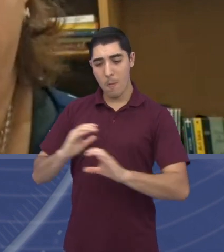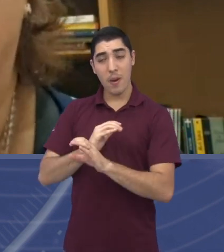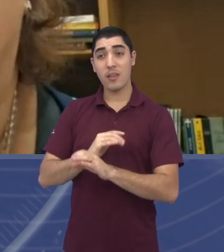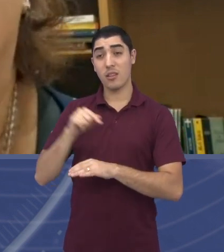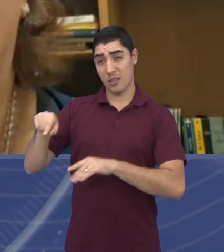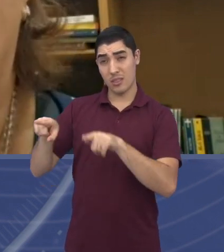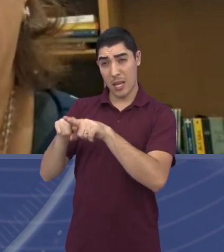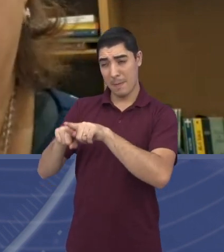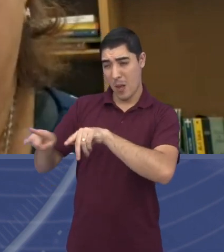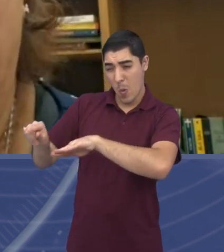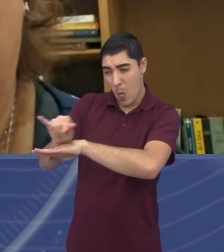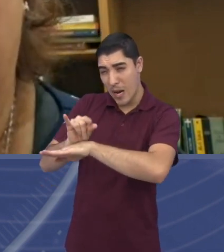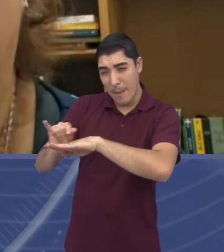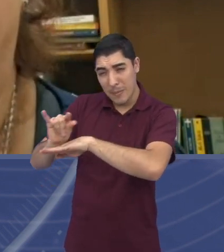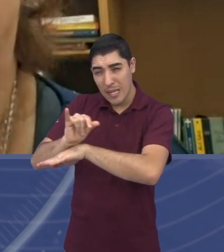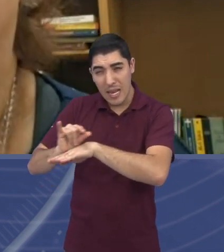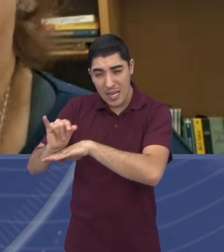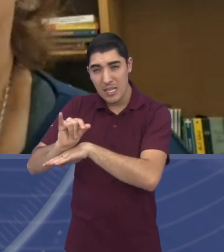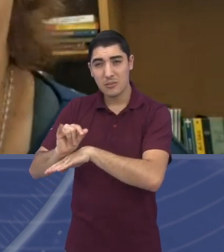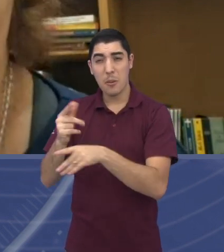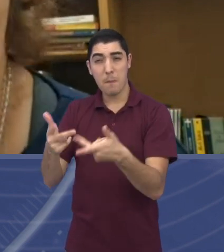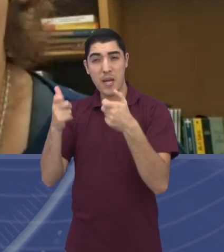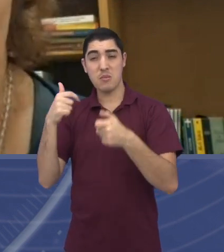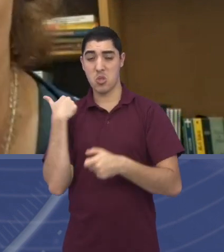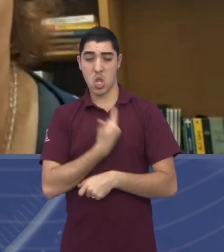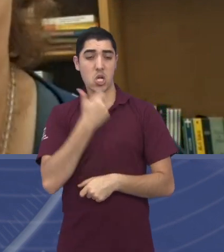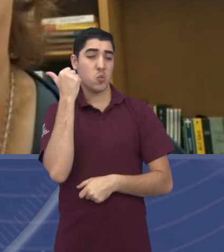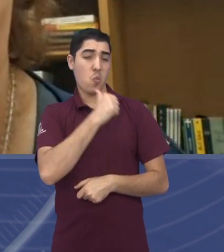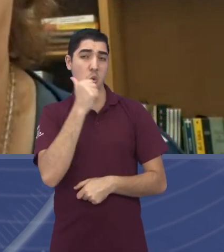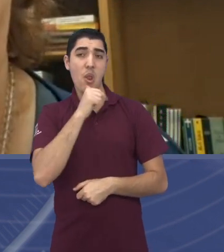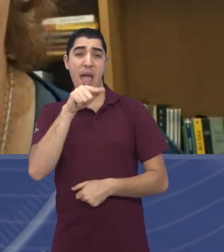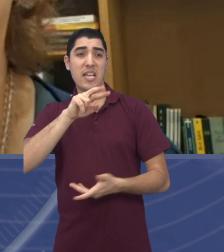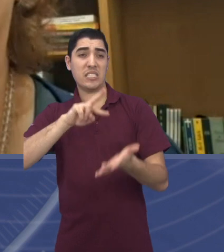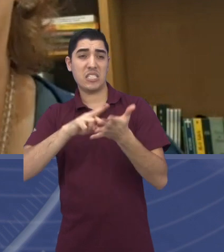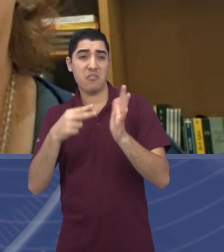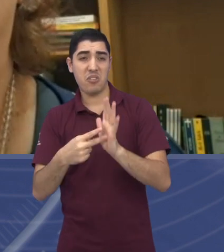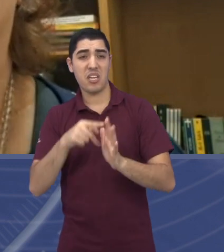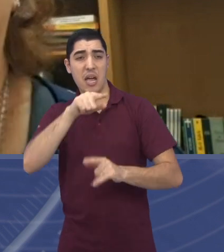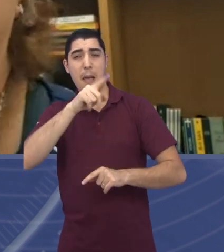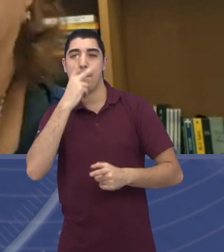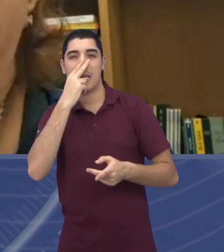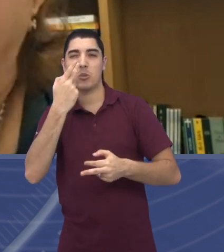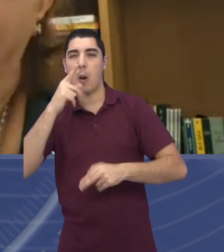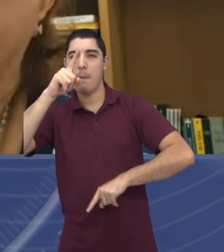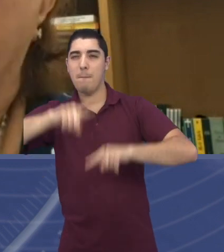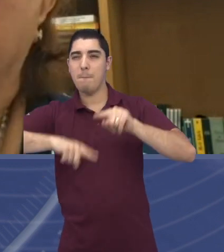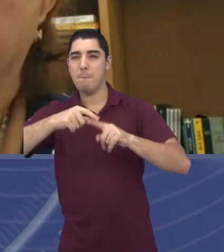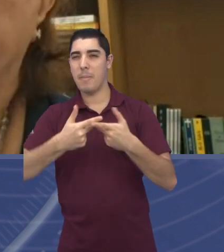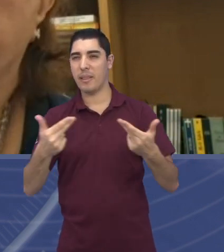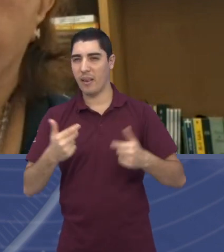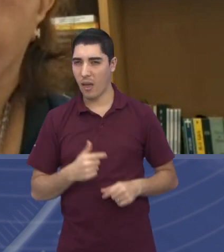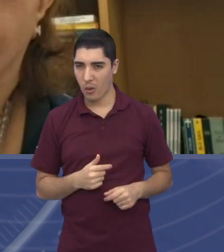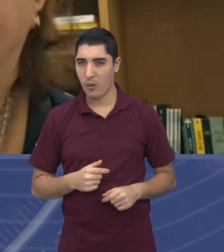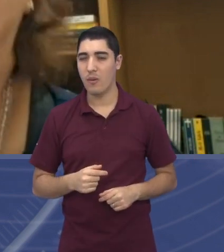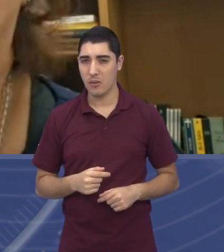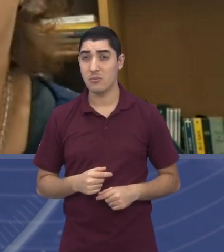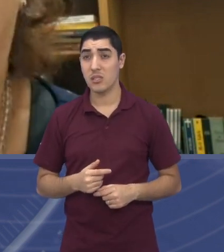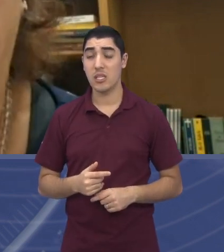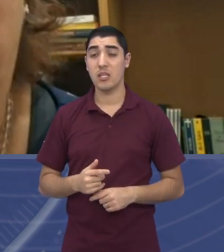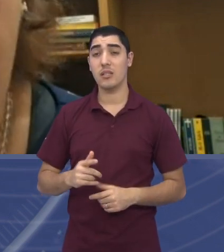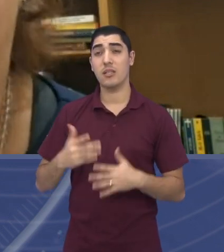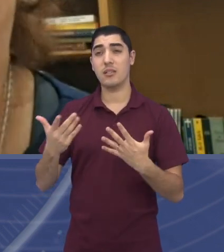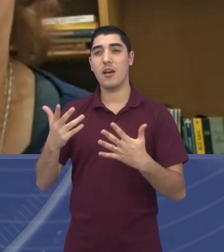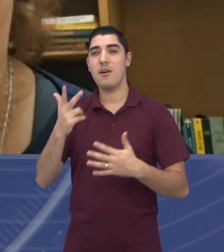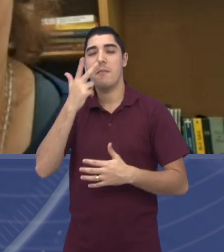capitalista que nos vê como mercadoria, nós temos que produzir, produzir, produzir, produzir, e produzir para o mercado, e não chegar